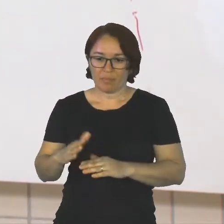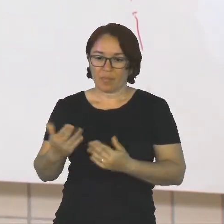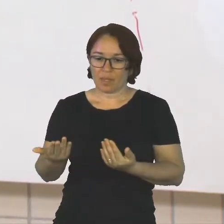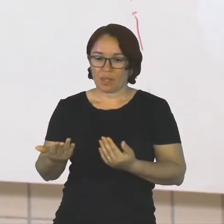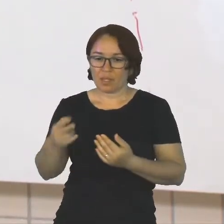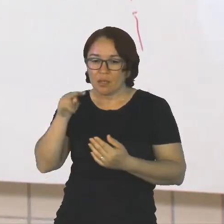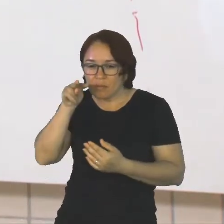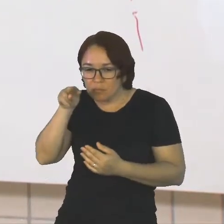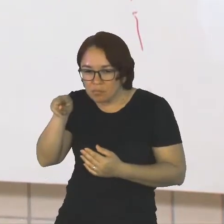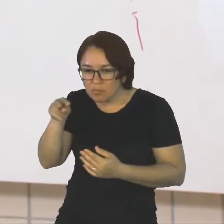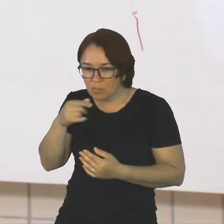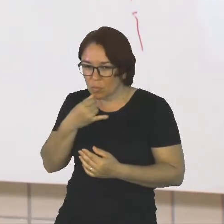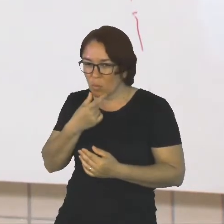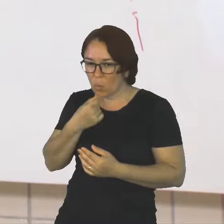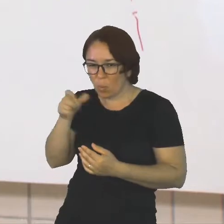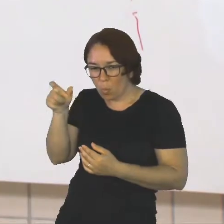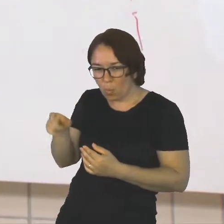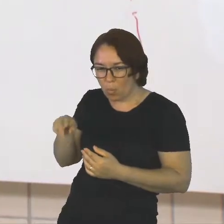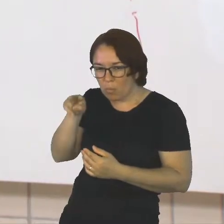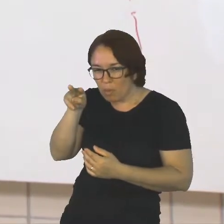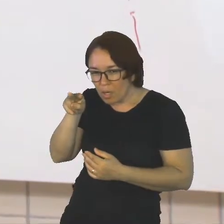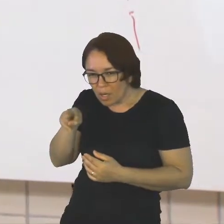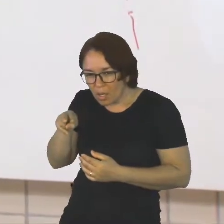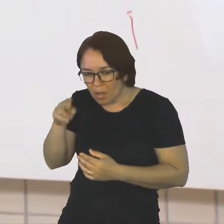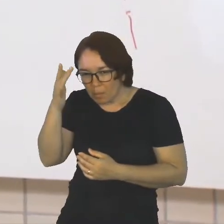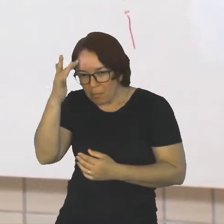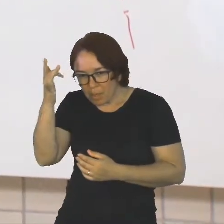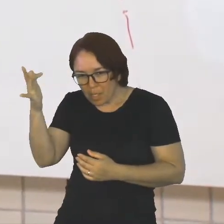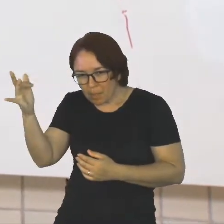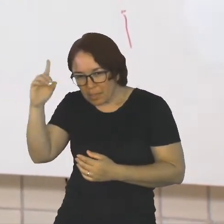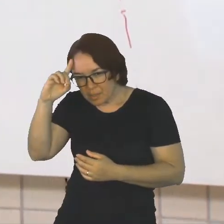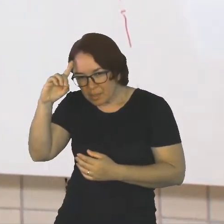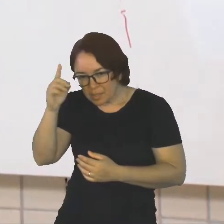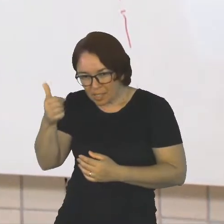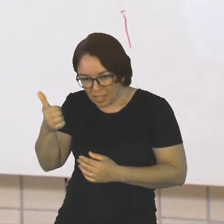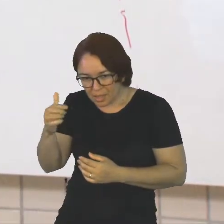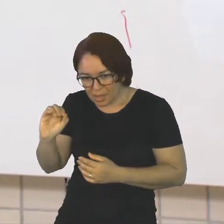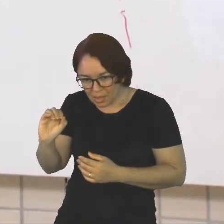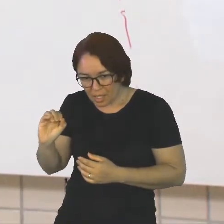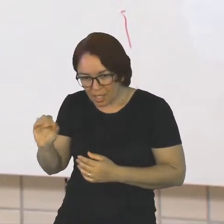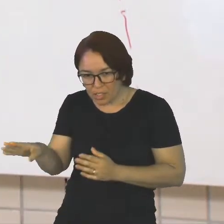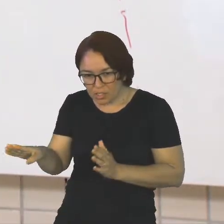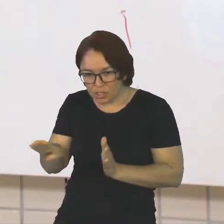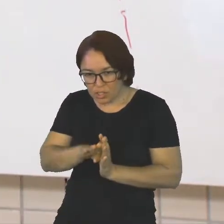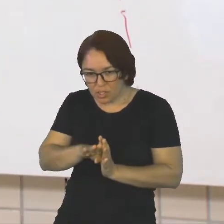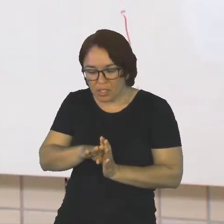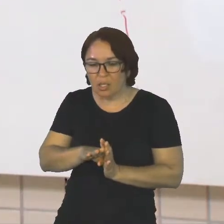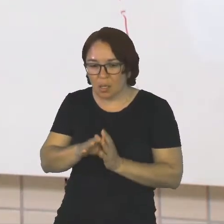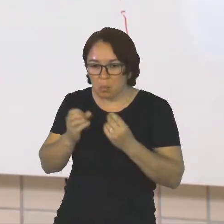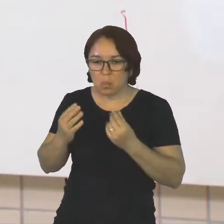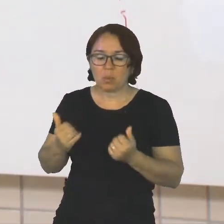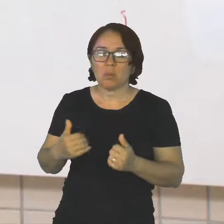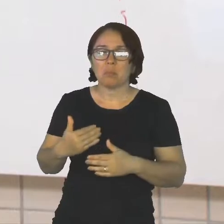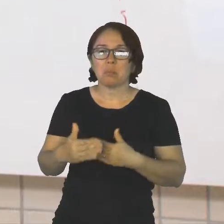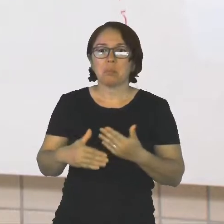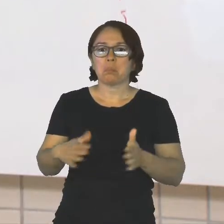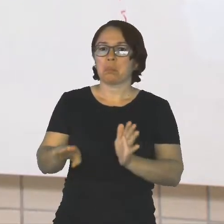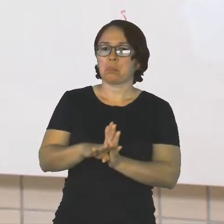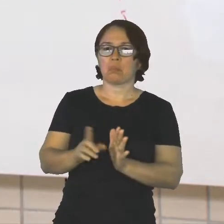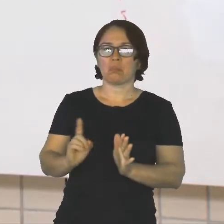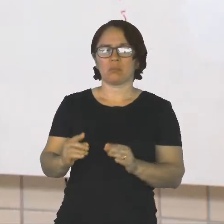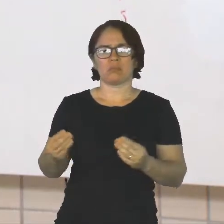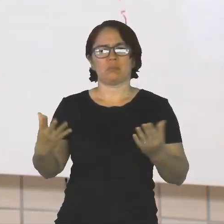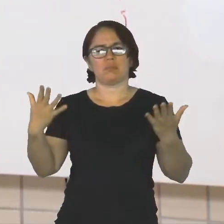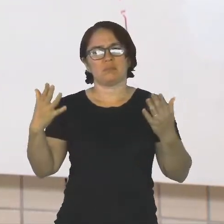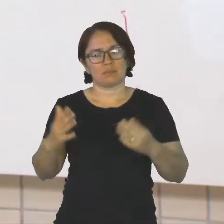de 10 dias úteis, só que não chegou e isso gerou a insatisfação do cliente. O cliente apresentou a